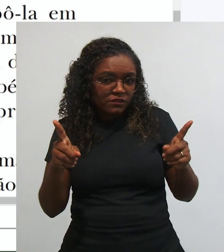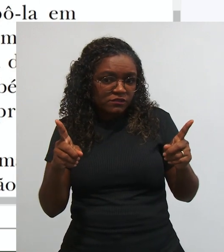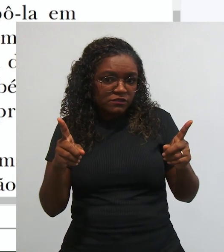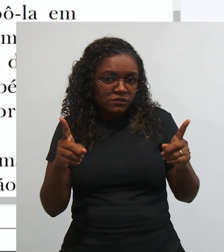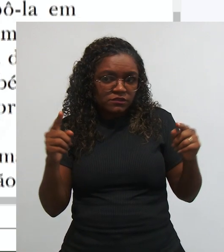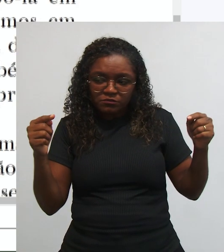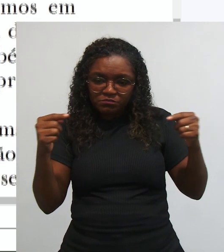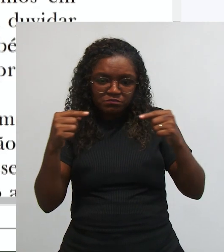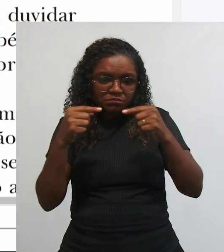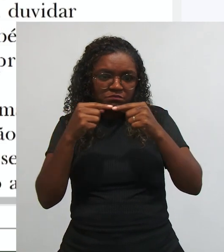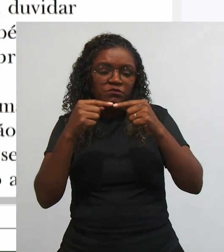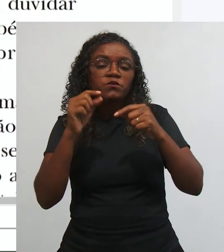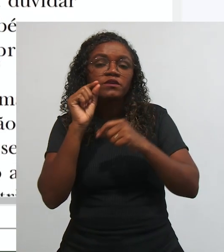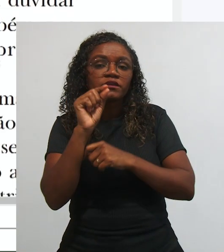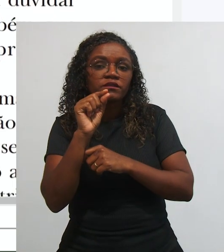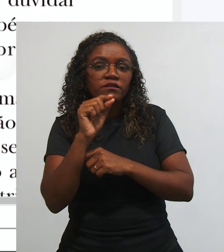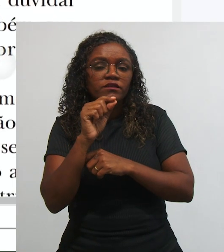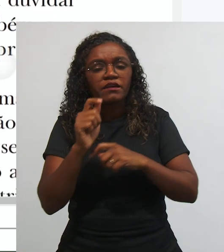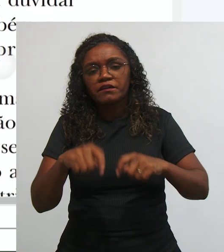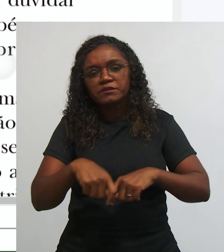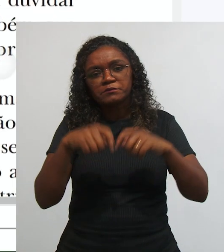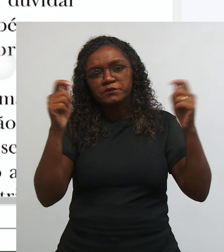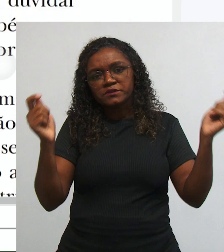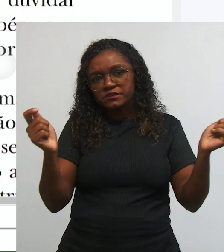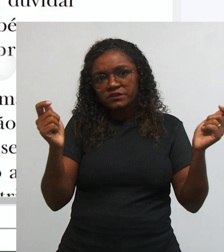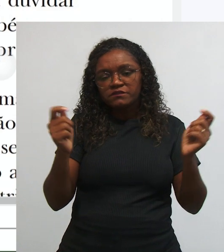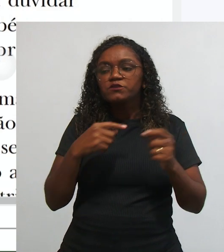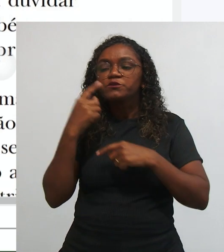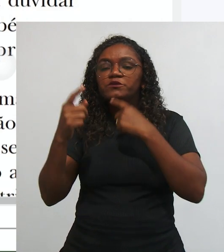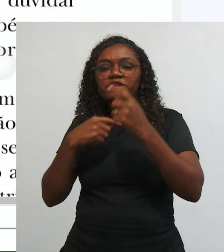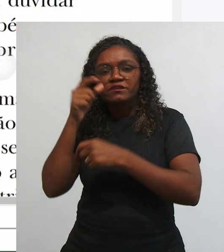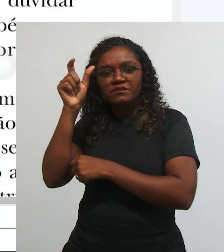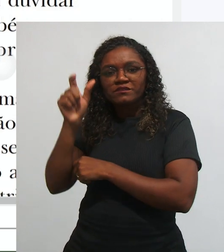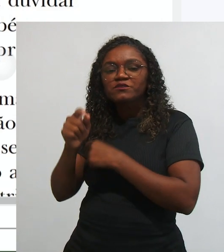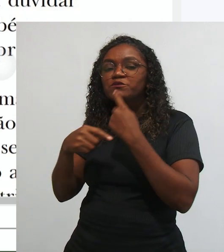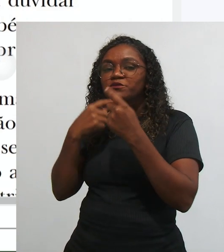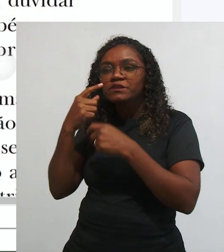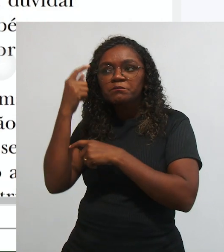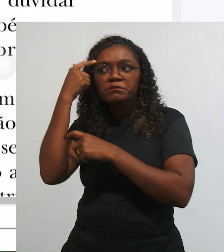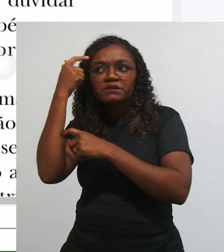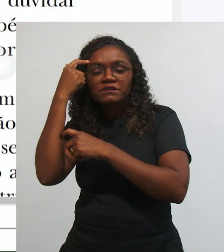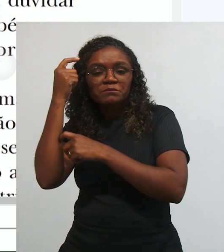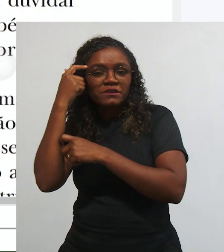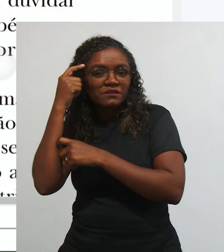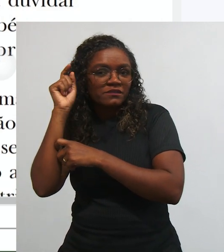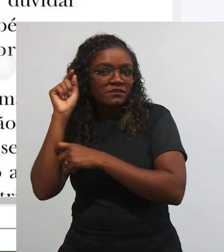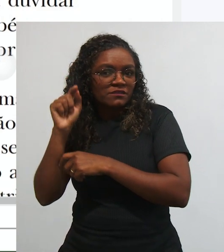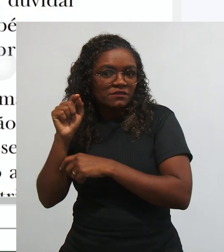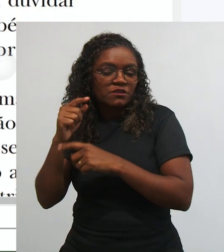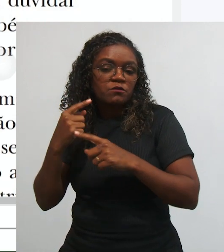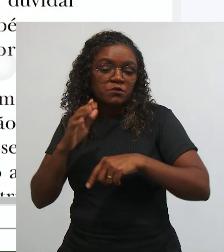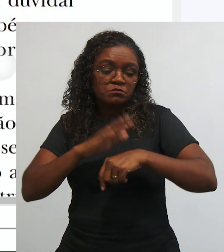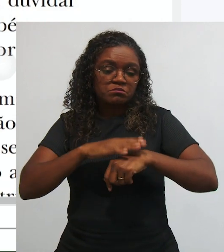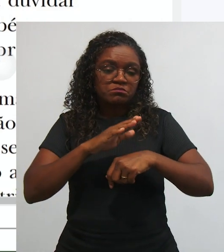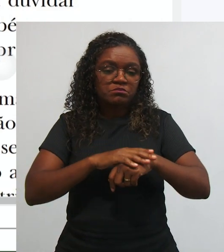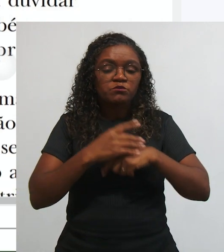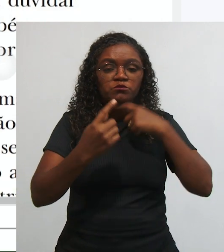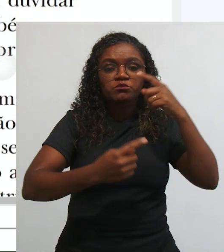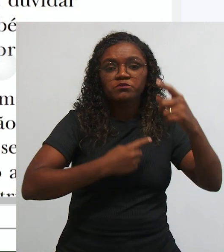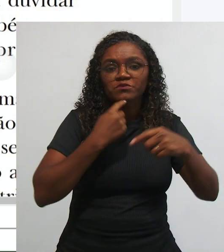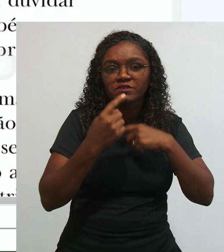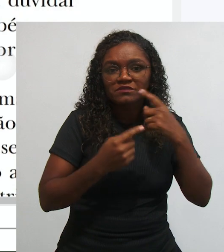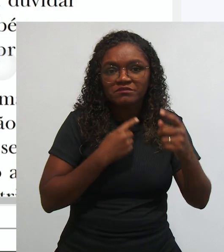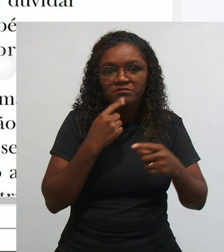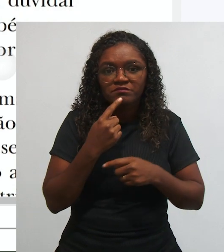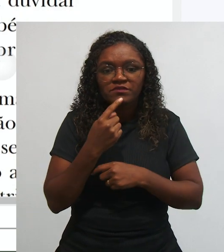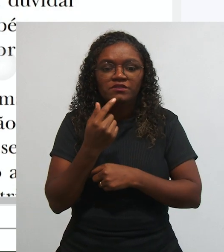ao mesmo tempo, evidente, porque é impossível pô-la em dúvida sem que o próprio ato pelo qual a pomos em dúvida